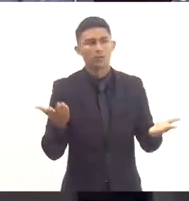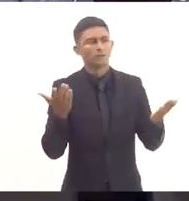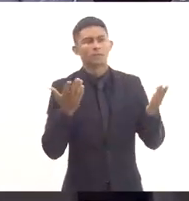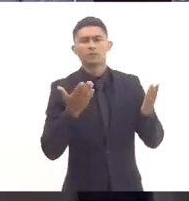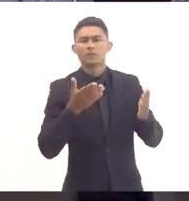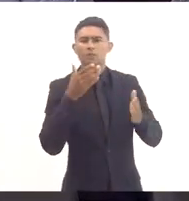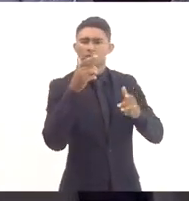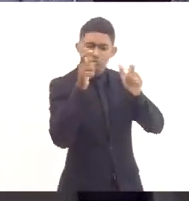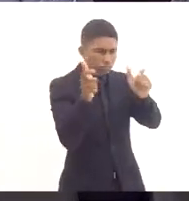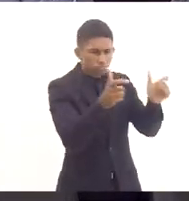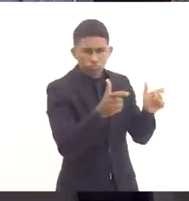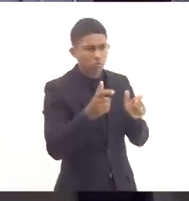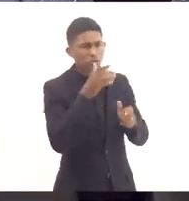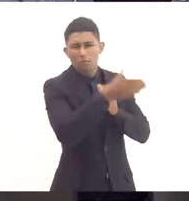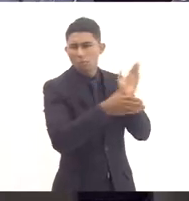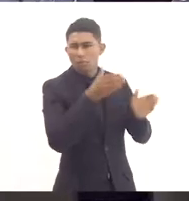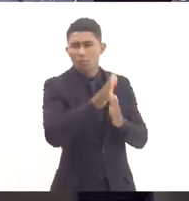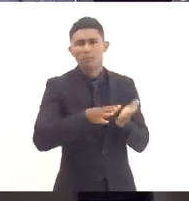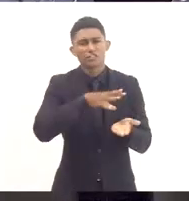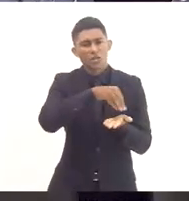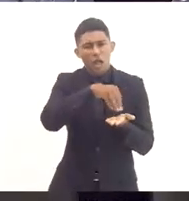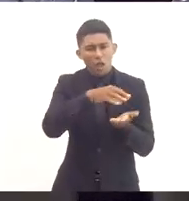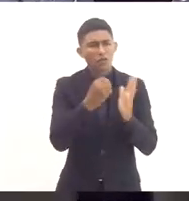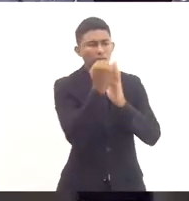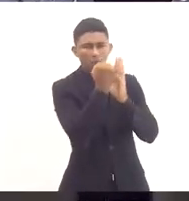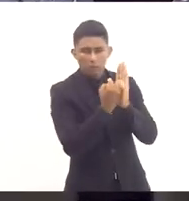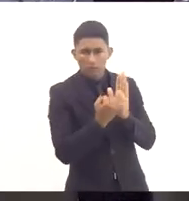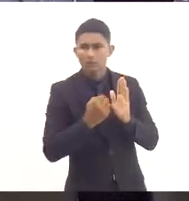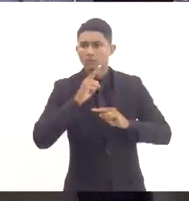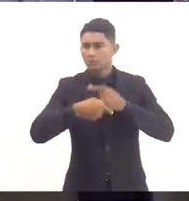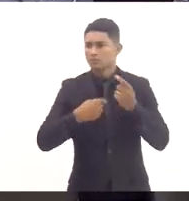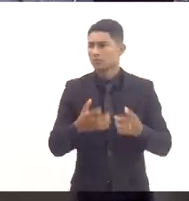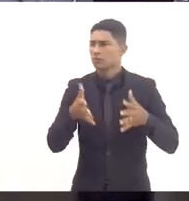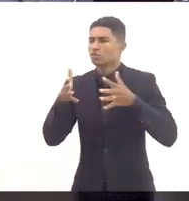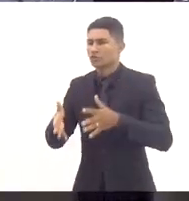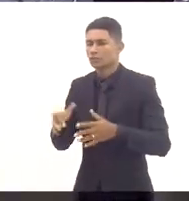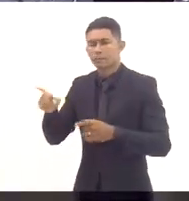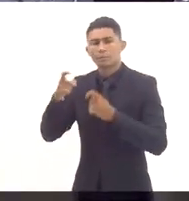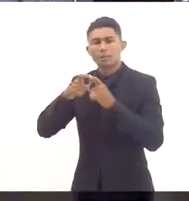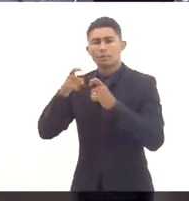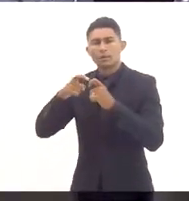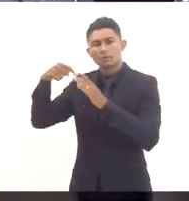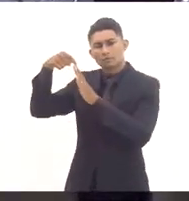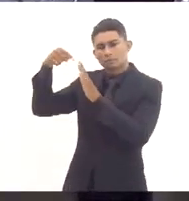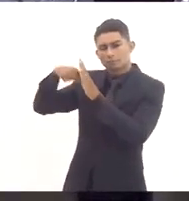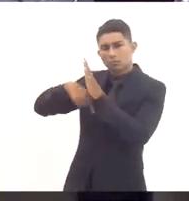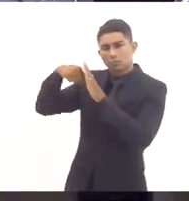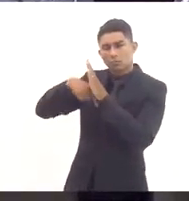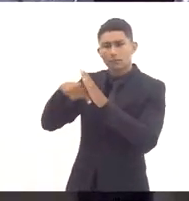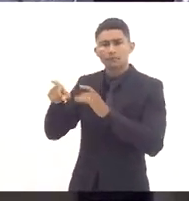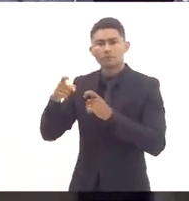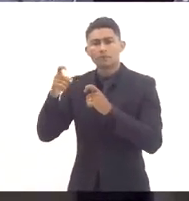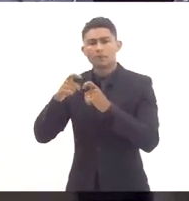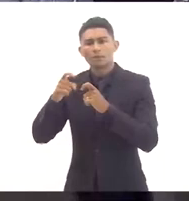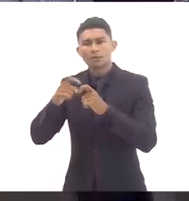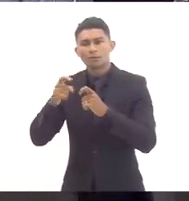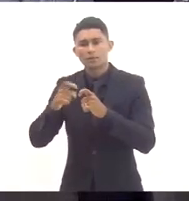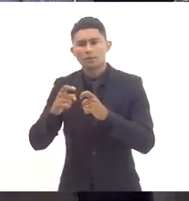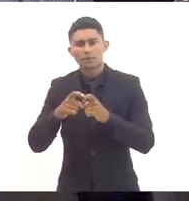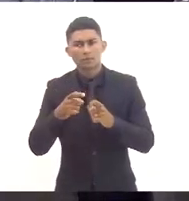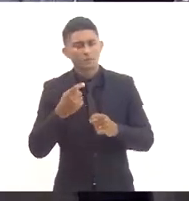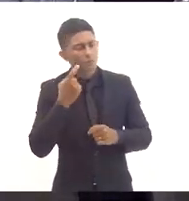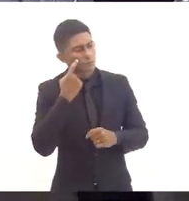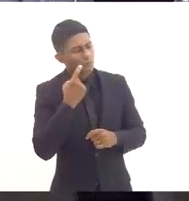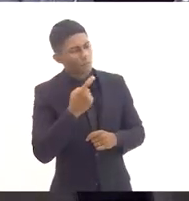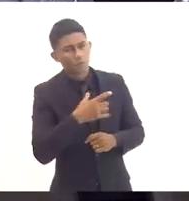tudo pega um monte de xerox um monte de documento você chegar lá a chegar na perícia médica e o médico troca uma palavra com